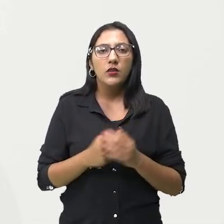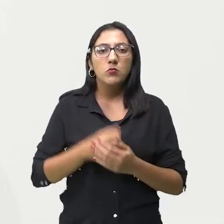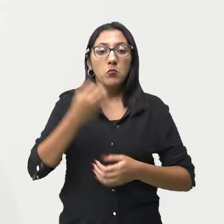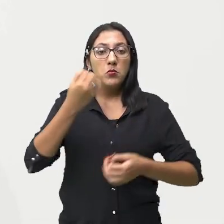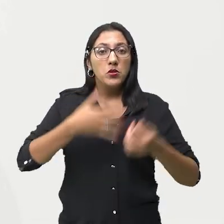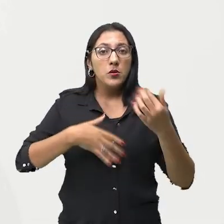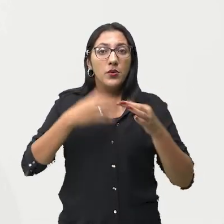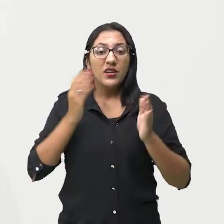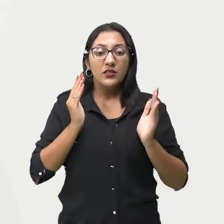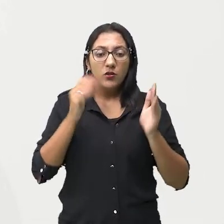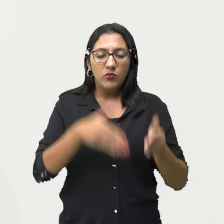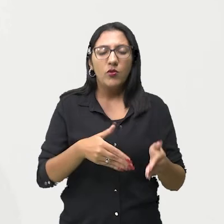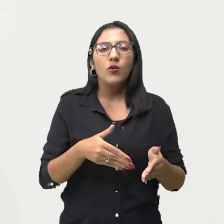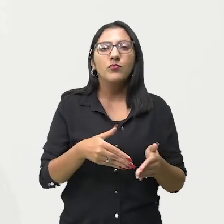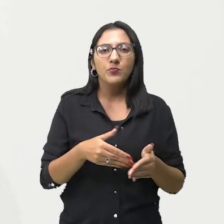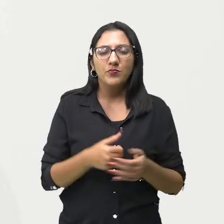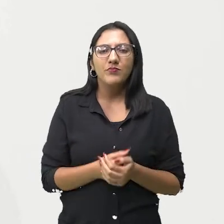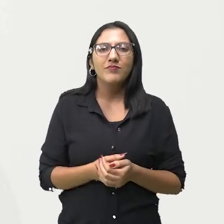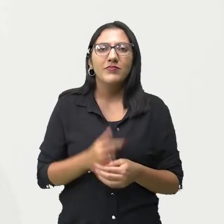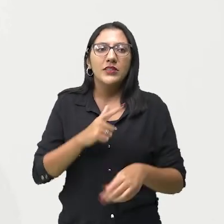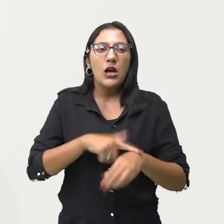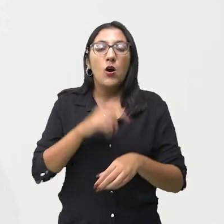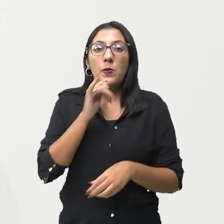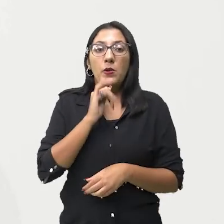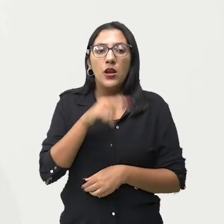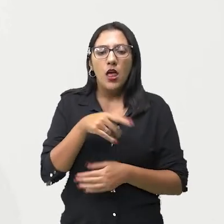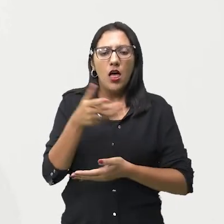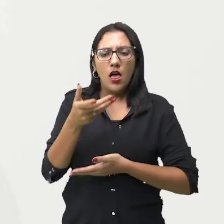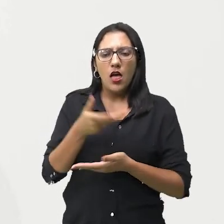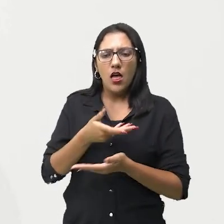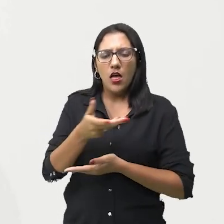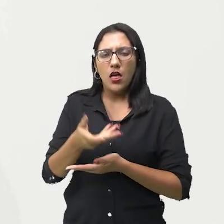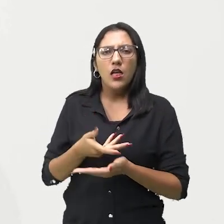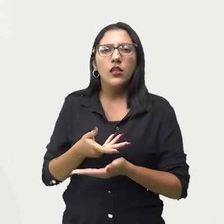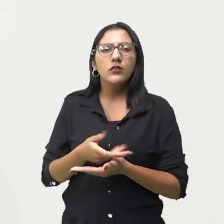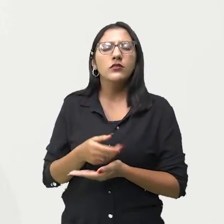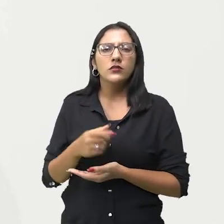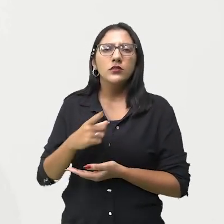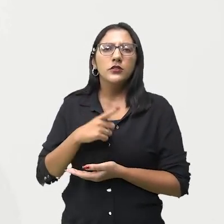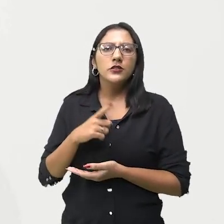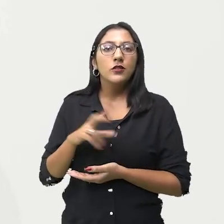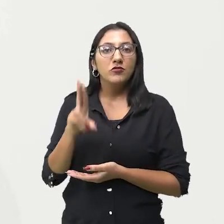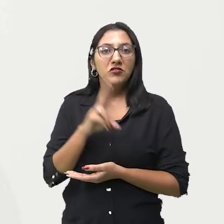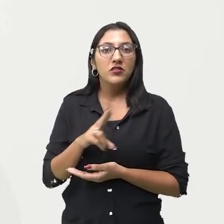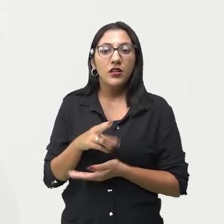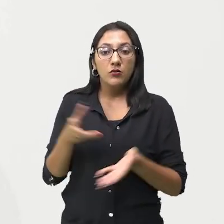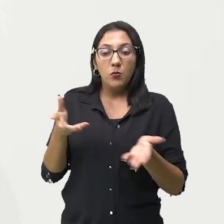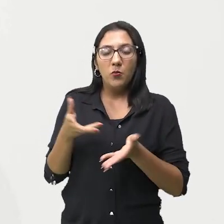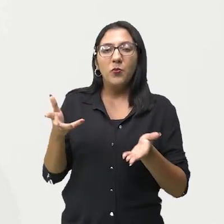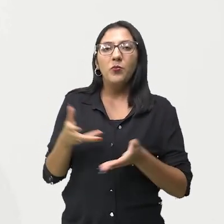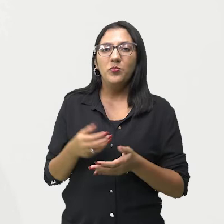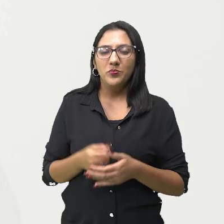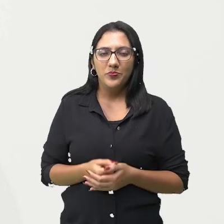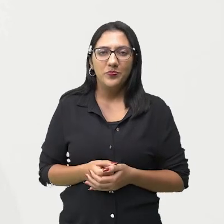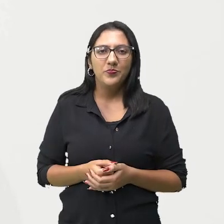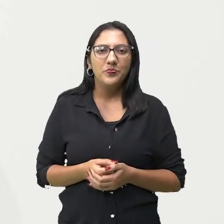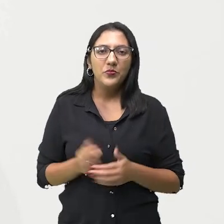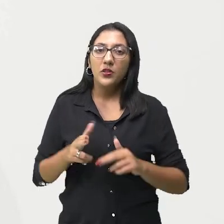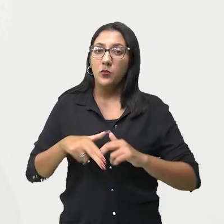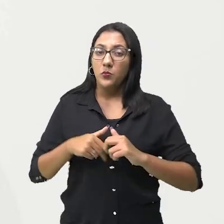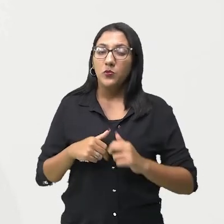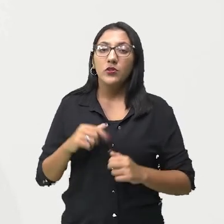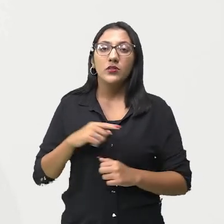é como se naquele momento a fala dele estivesse representando no tempo presente, tá bom? Então